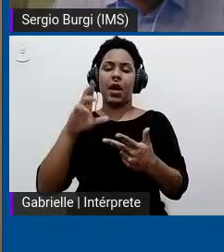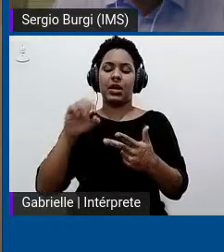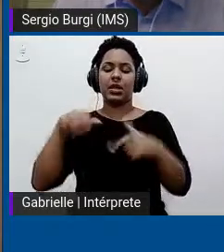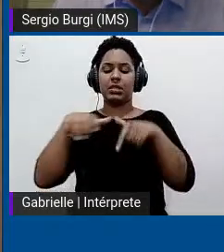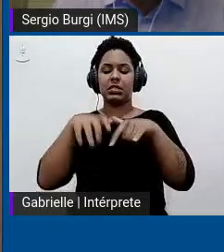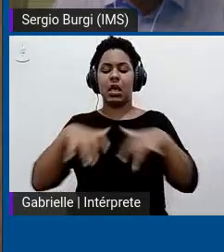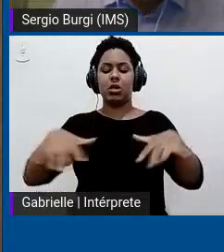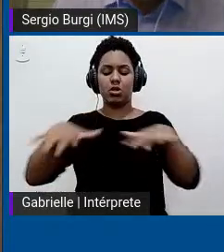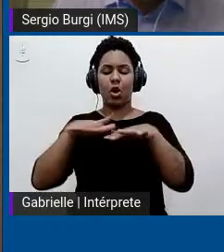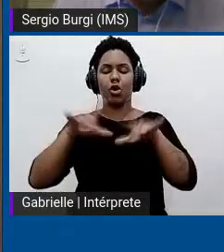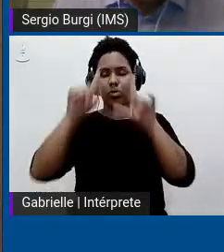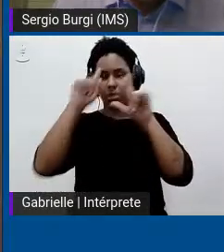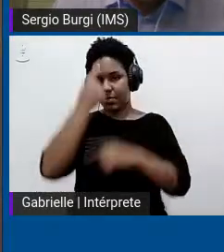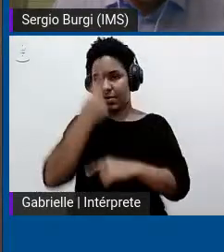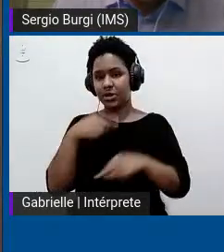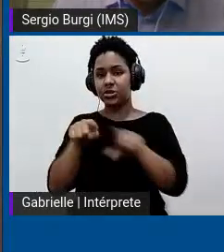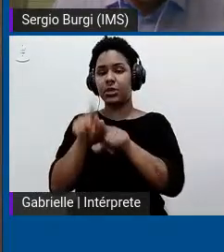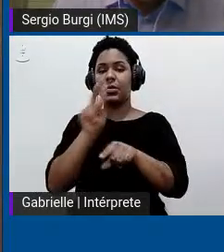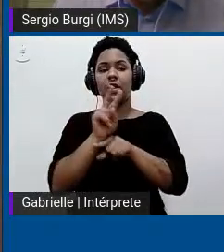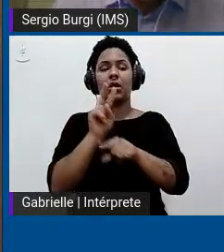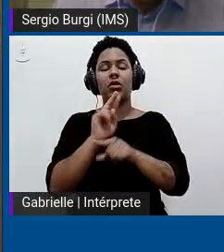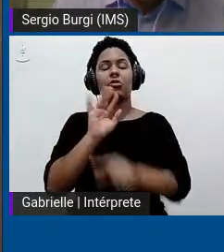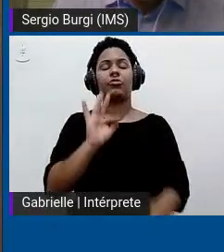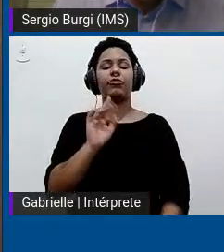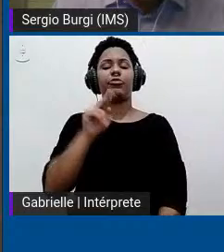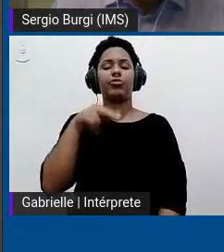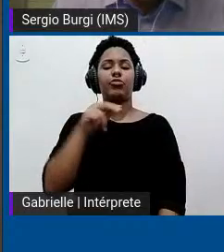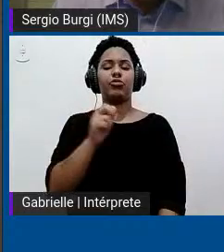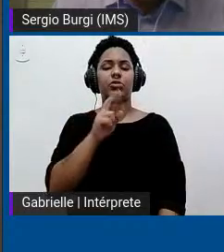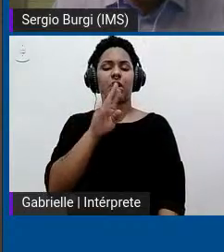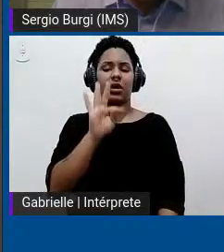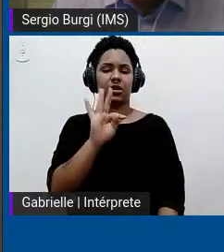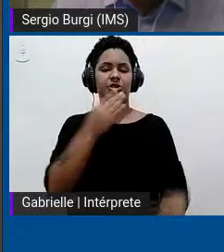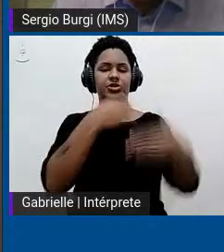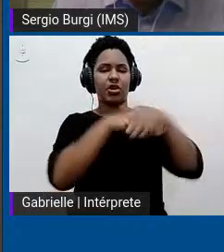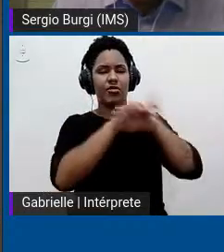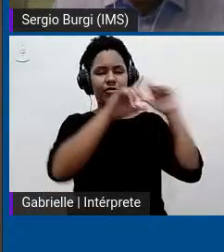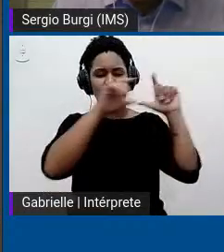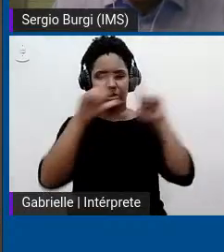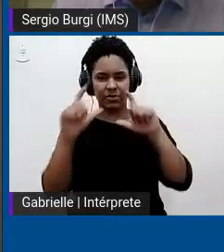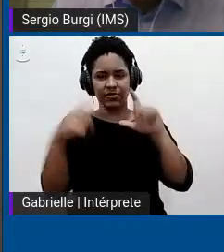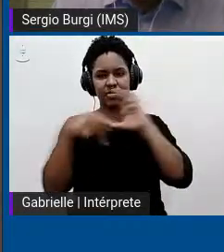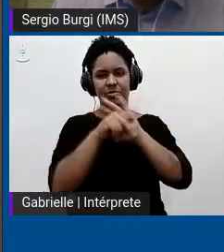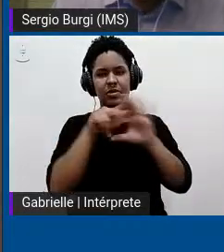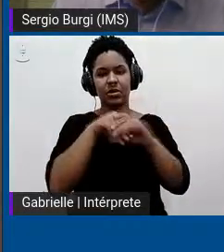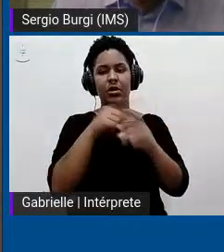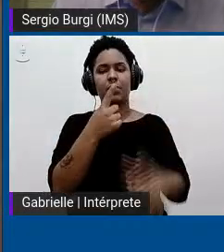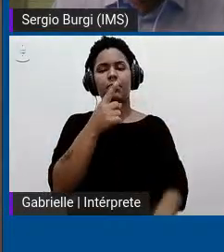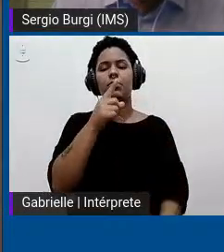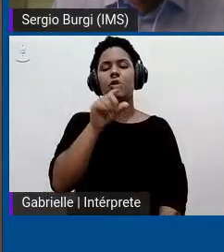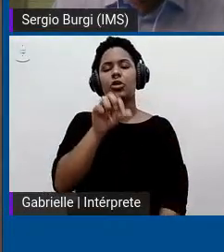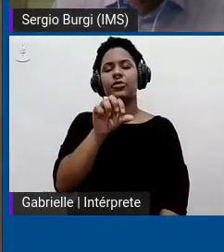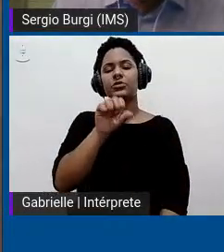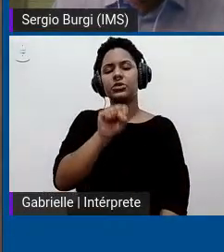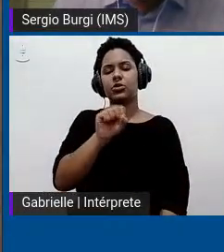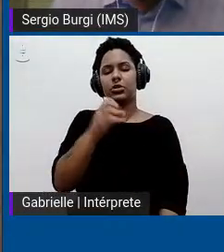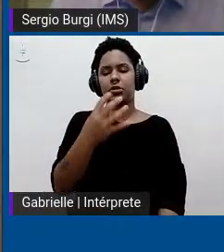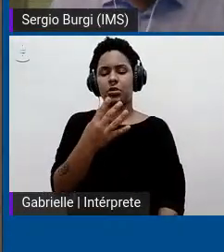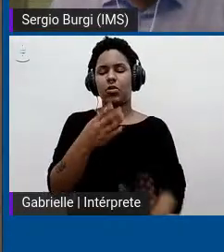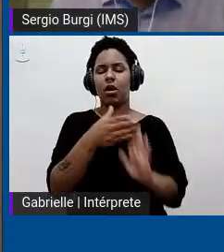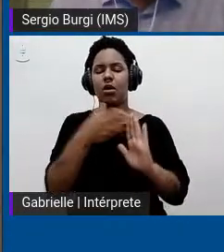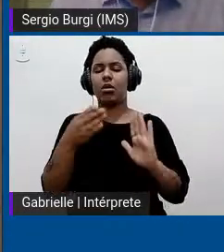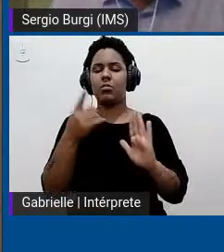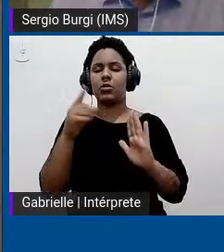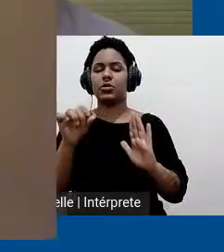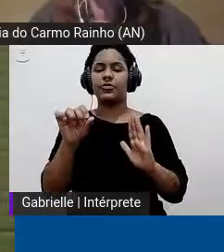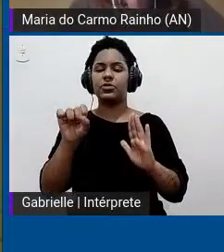Conservação e Preservação Fotográfica da FUNARTE, no Rio de Janeiro, entre 1984 e 1991. Obrigada,